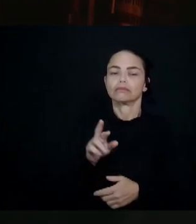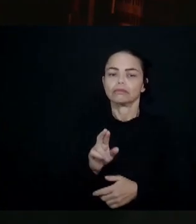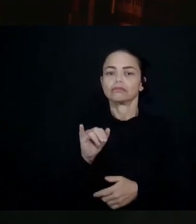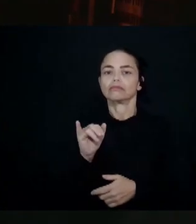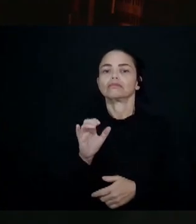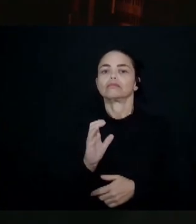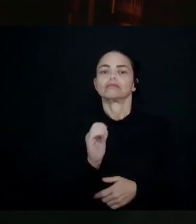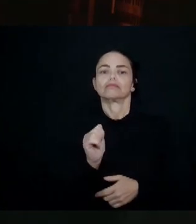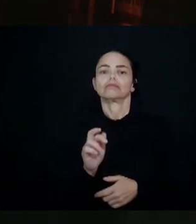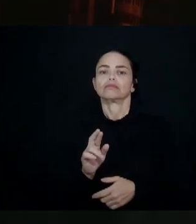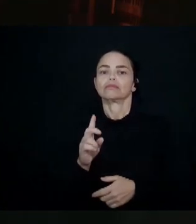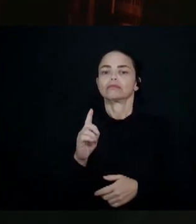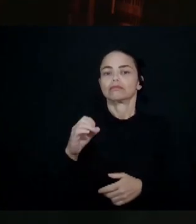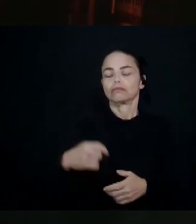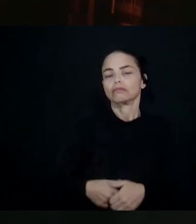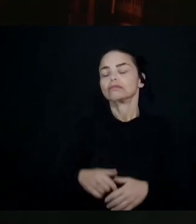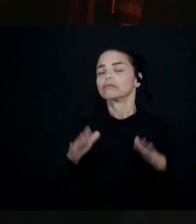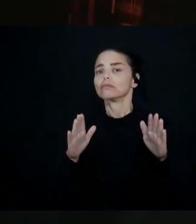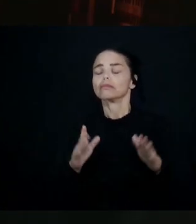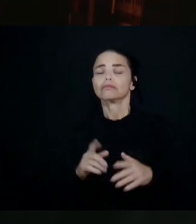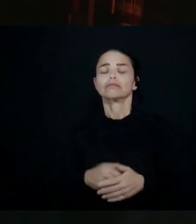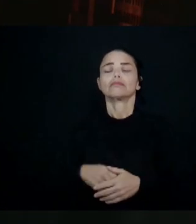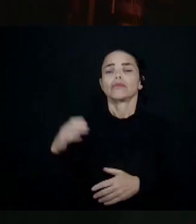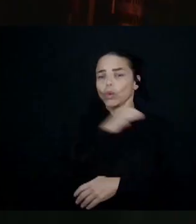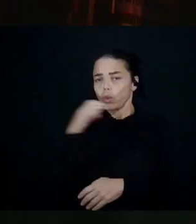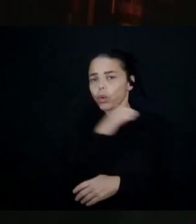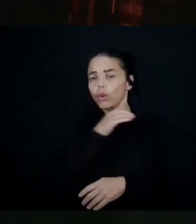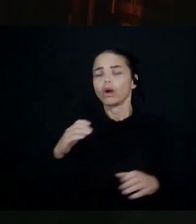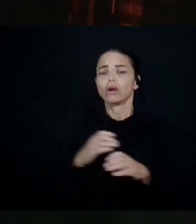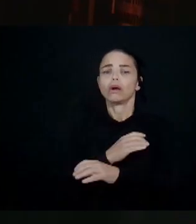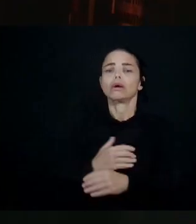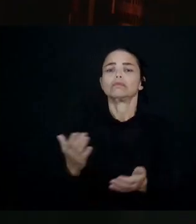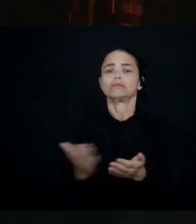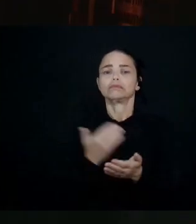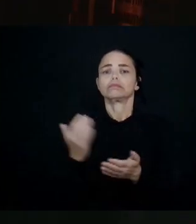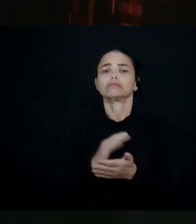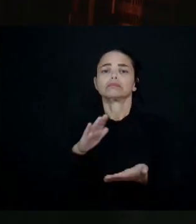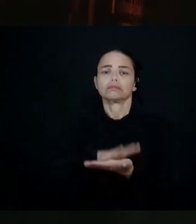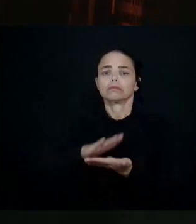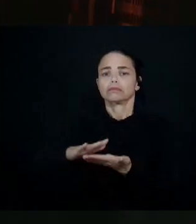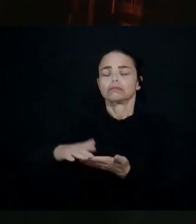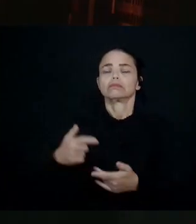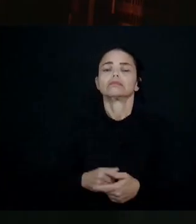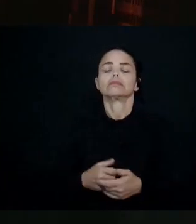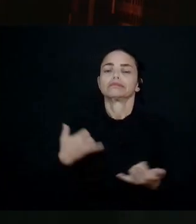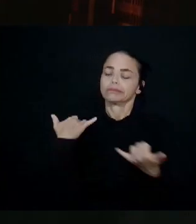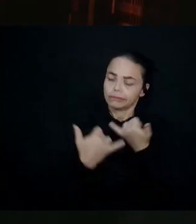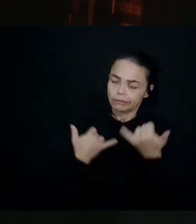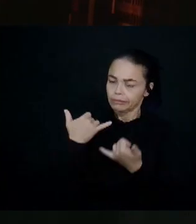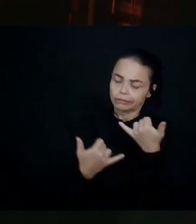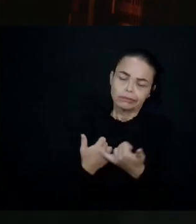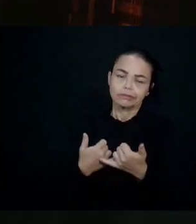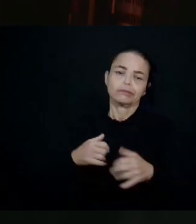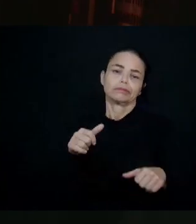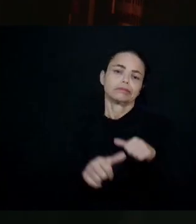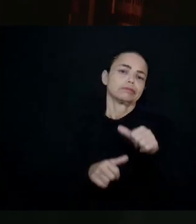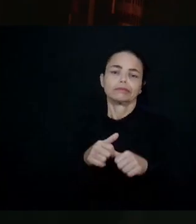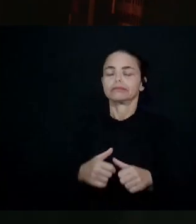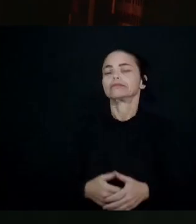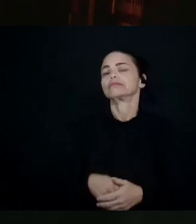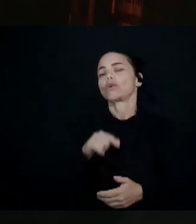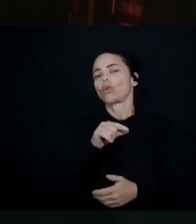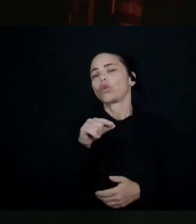O que vale mais, a pressa de completar o álbum ou a diversão de ir trocando aos poucos com os amigos durante todo o período